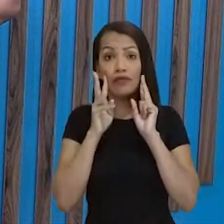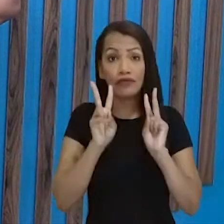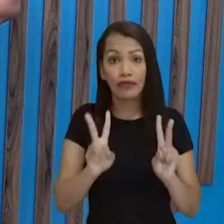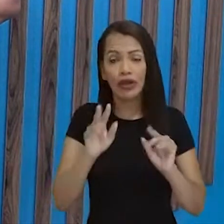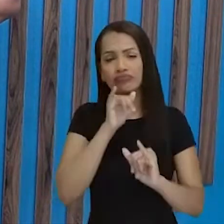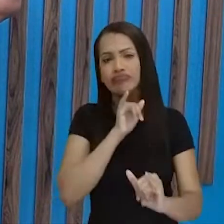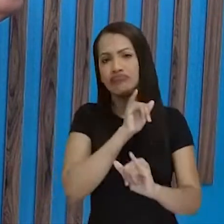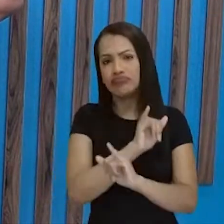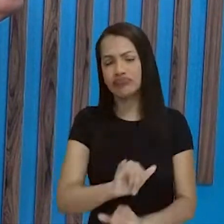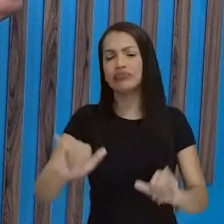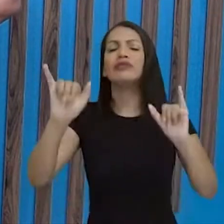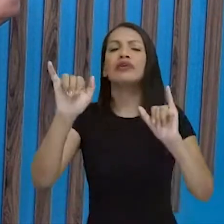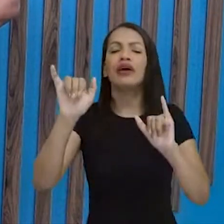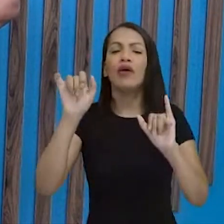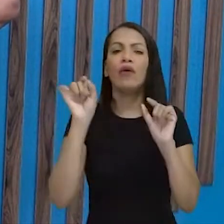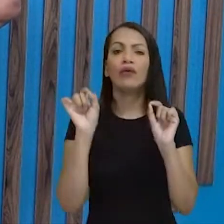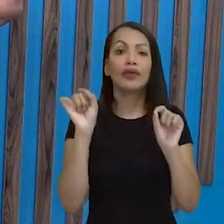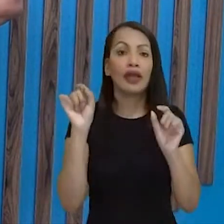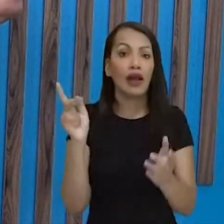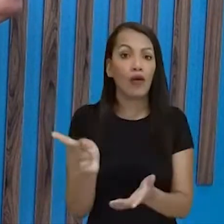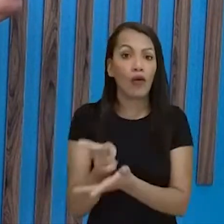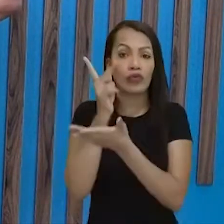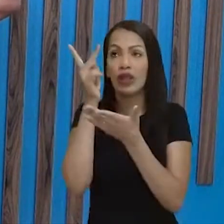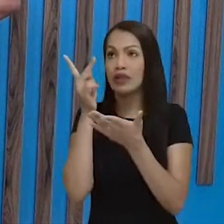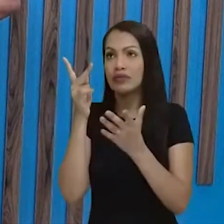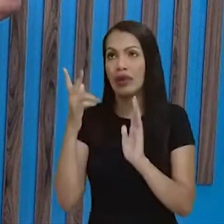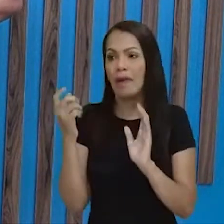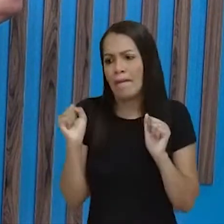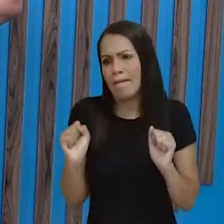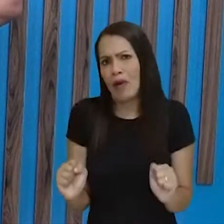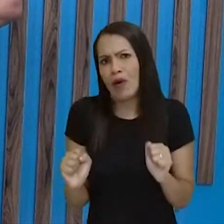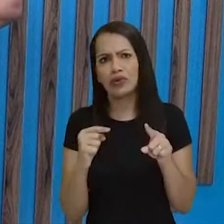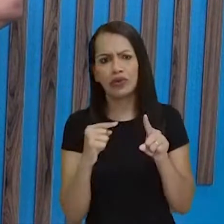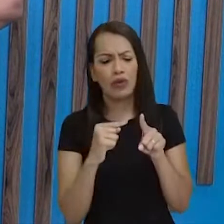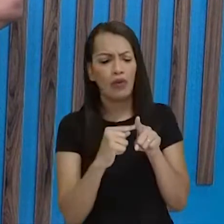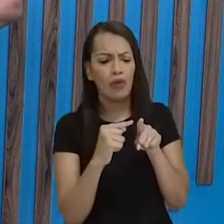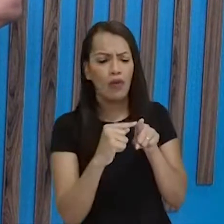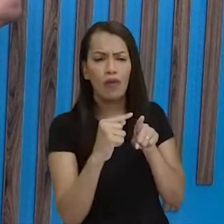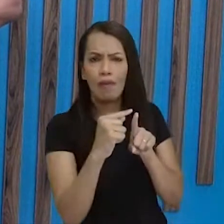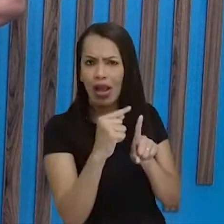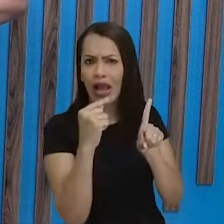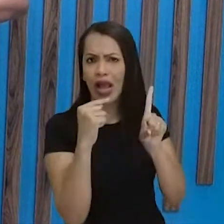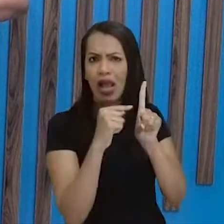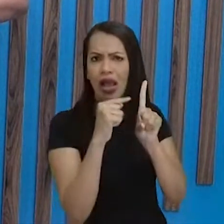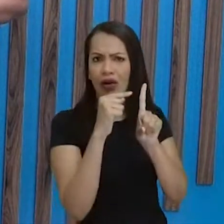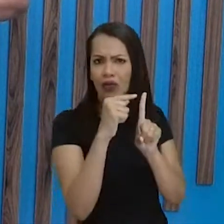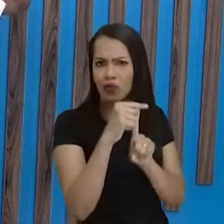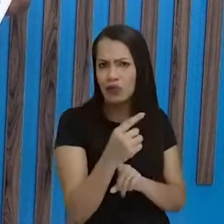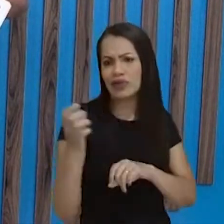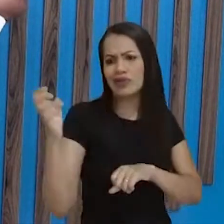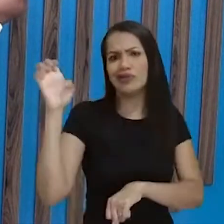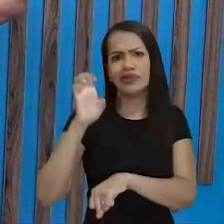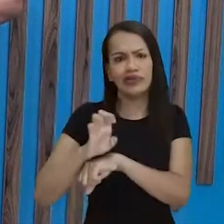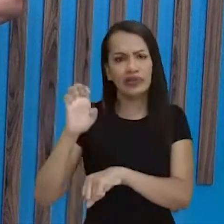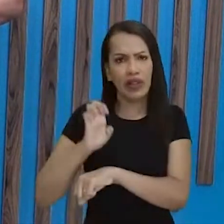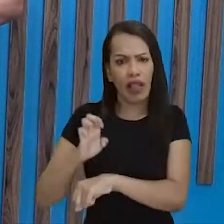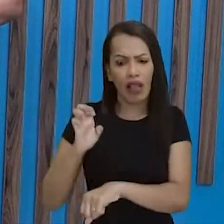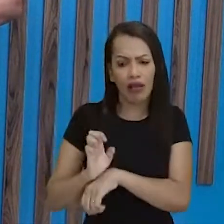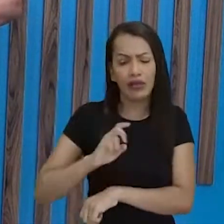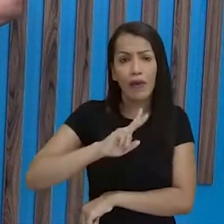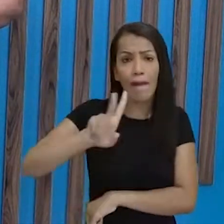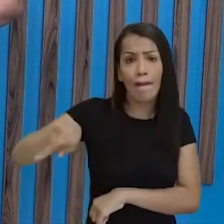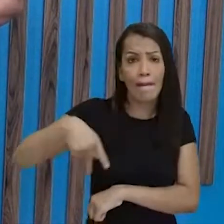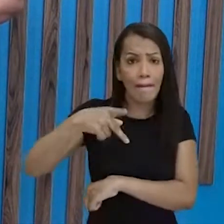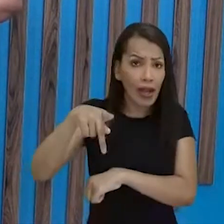está acontecendo ao nosso redor. Pode ser no nosso bairro, pode ser no nosso estado, pode ser no nosso país ou no mundo. As